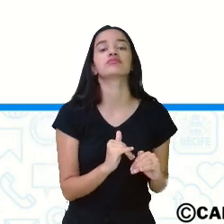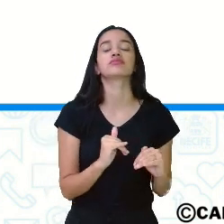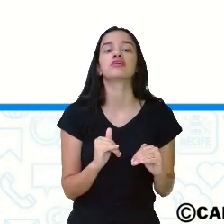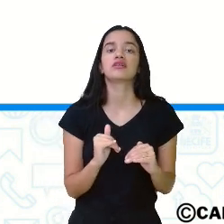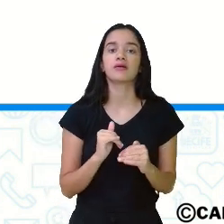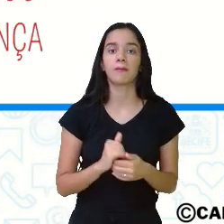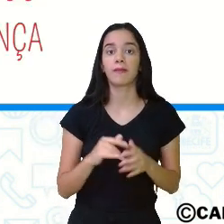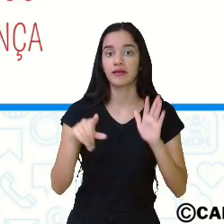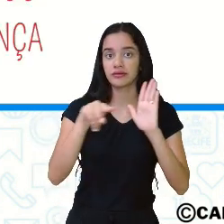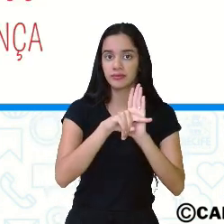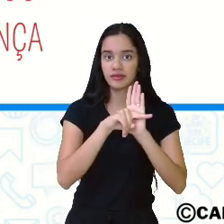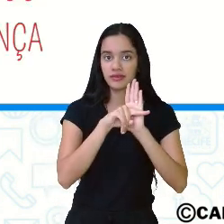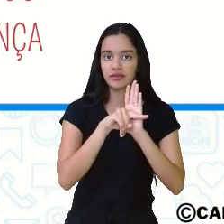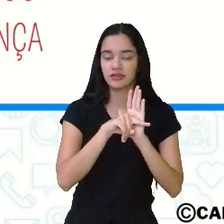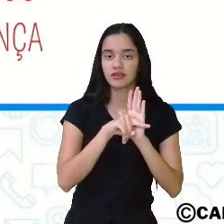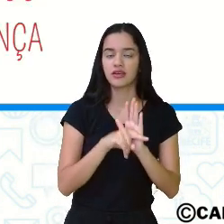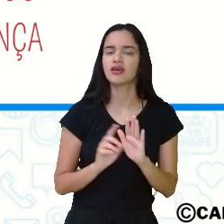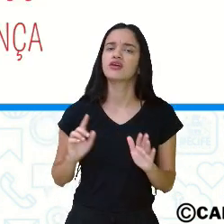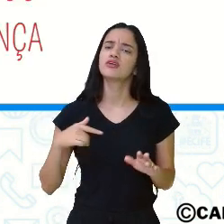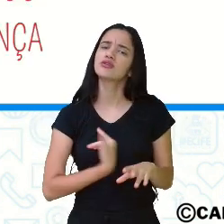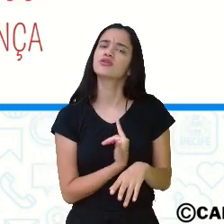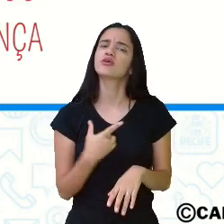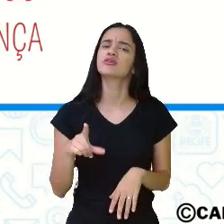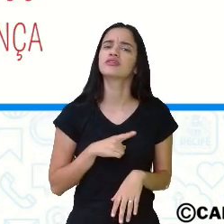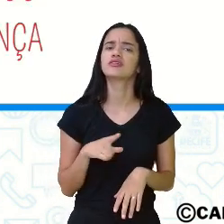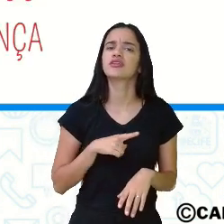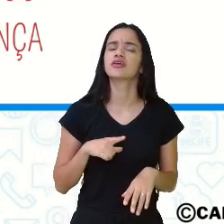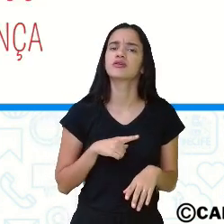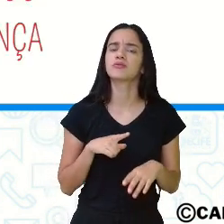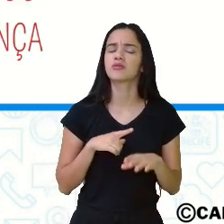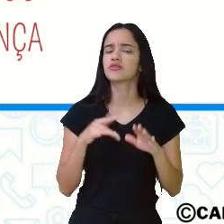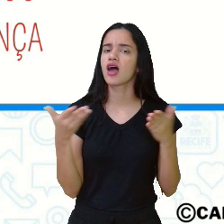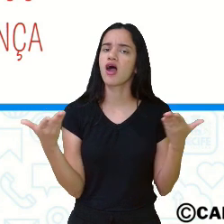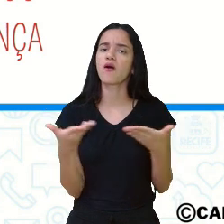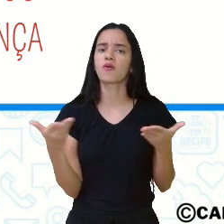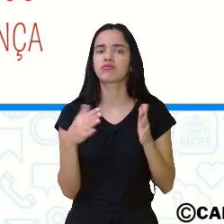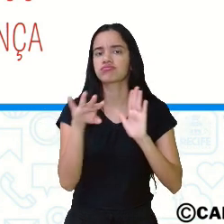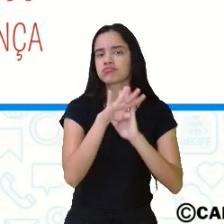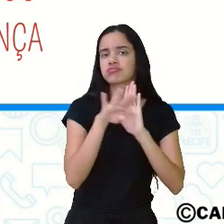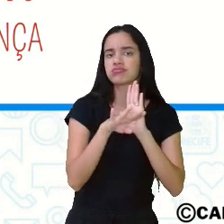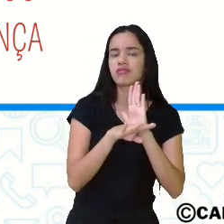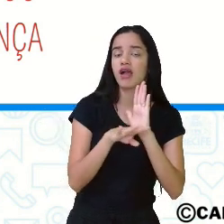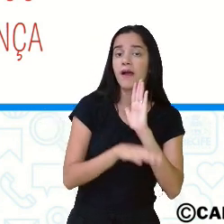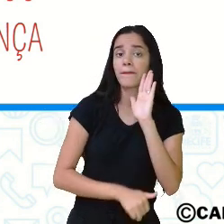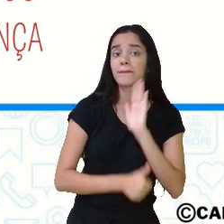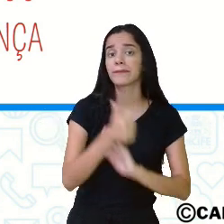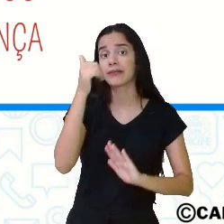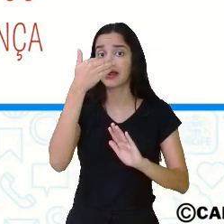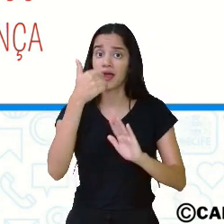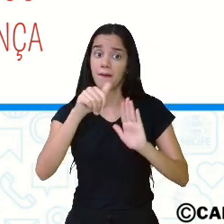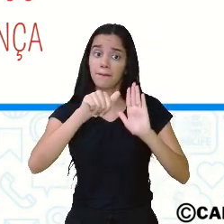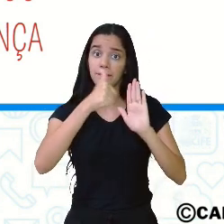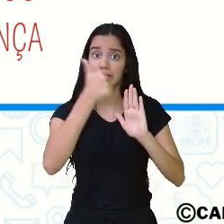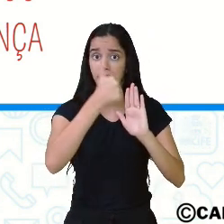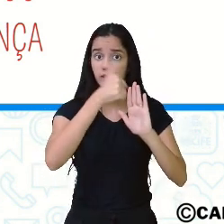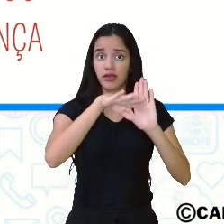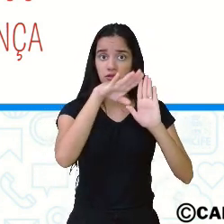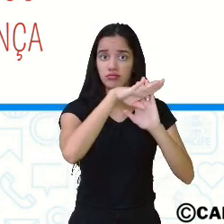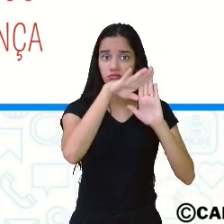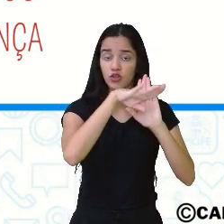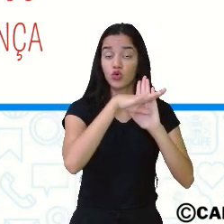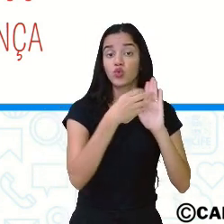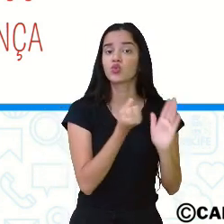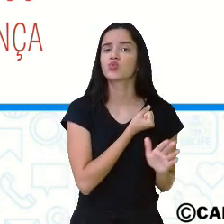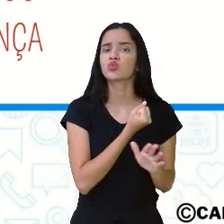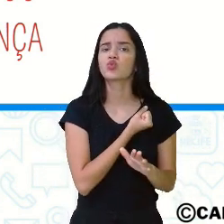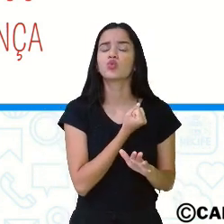operação da subtração. E nós temos aí os elementos da subtração. Na primeira linha, ou seja, o primeiro número a gente